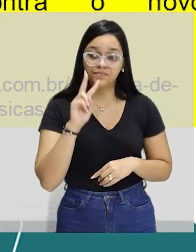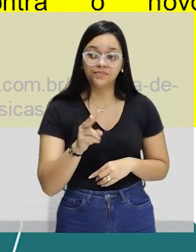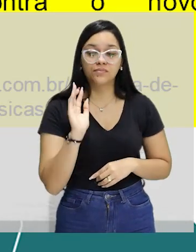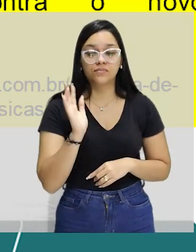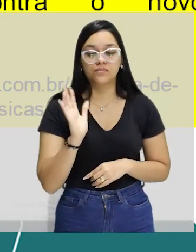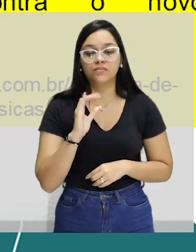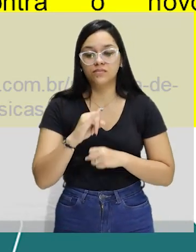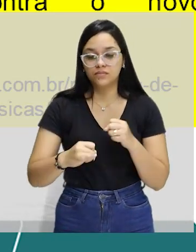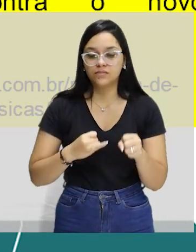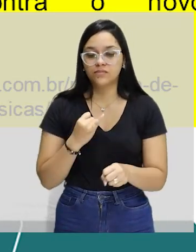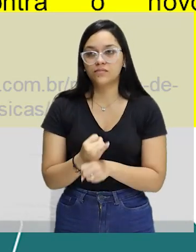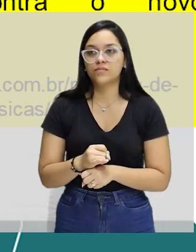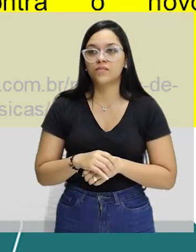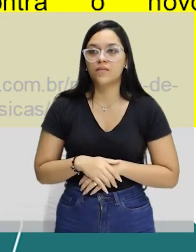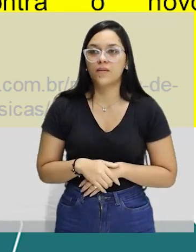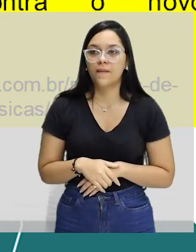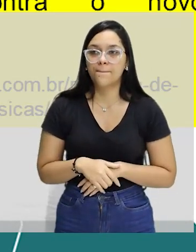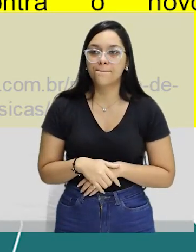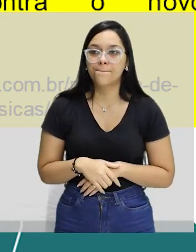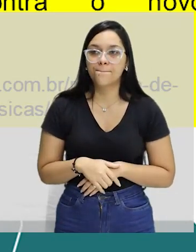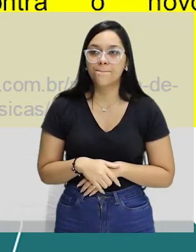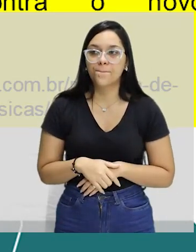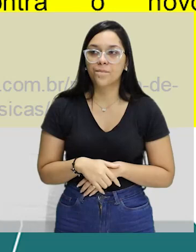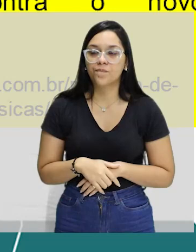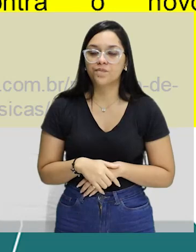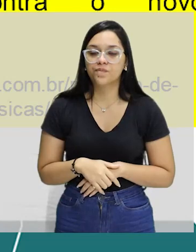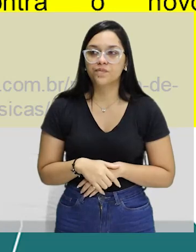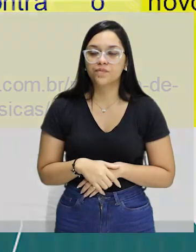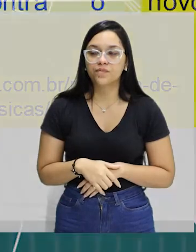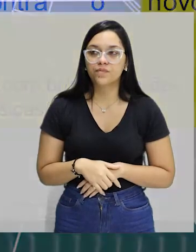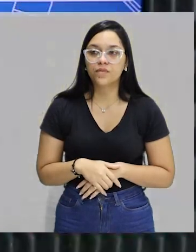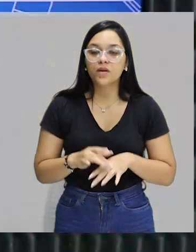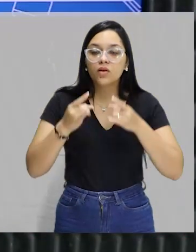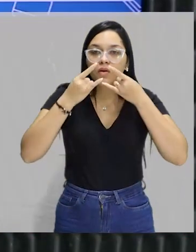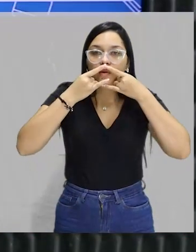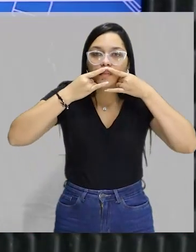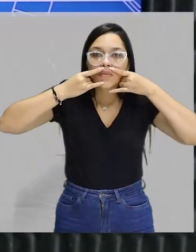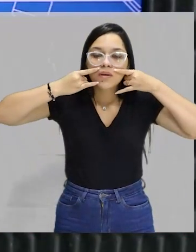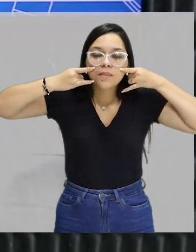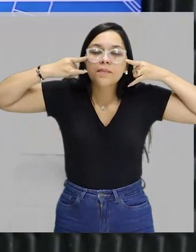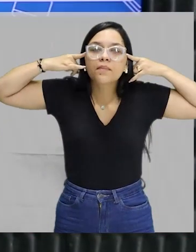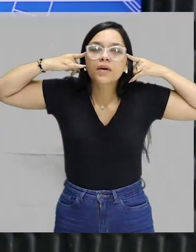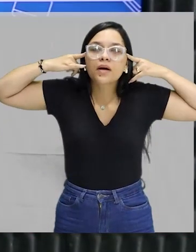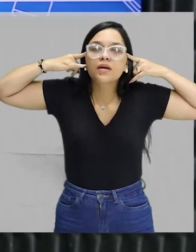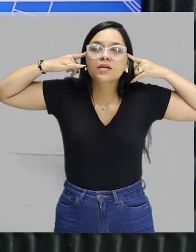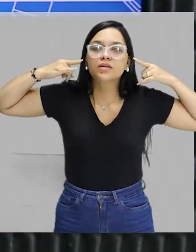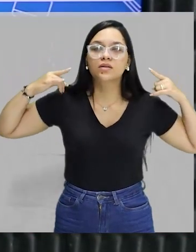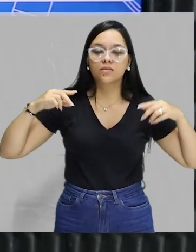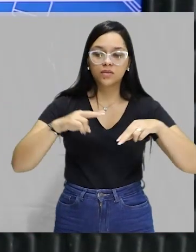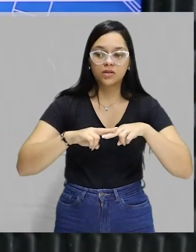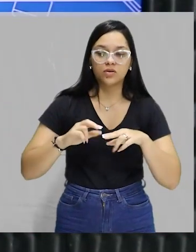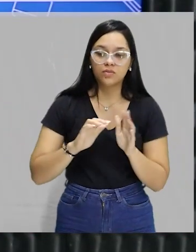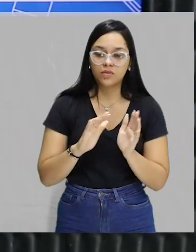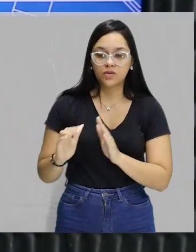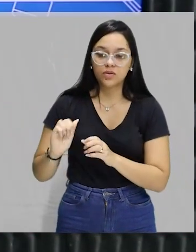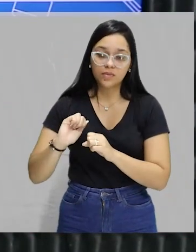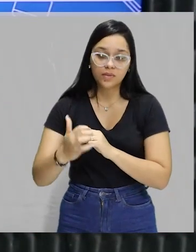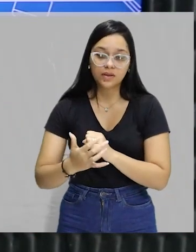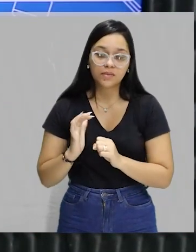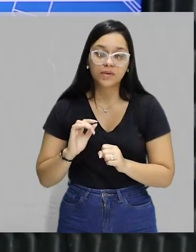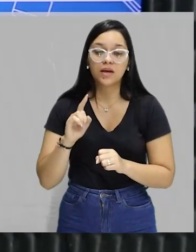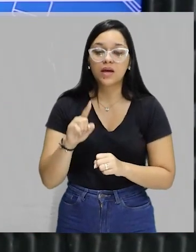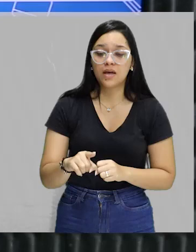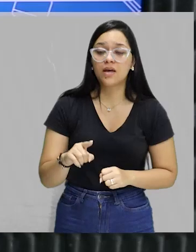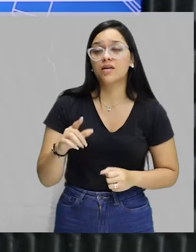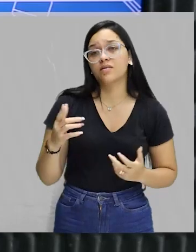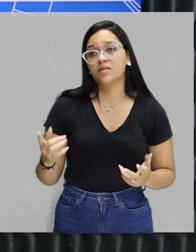várias vezes na internet, inclusive com a Mona Lisa, que é o último quadro que eu vou falar, e colocou uma máscara, justamente por causa do período de pandemia. Isso aqui é